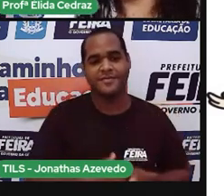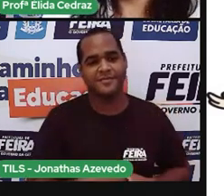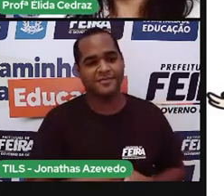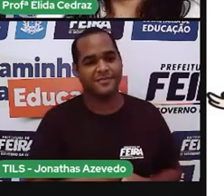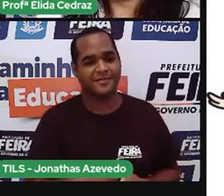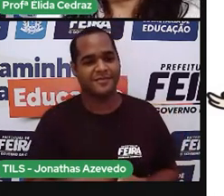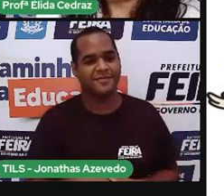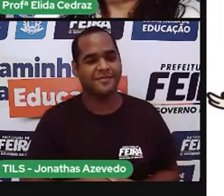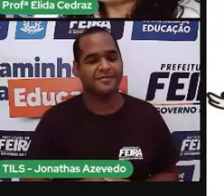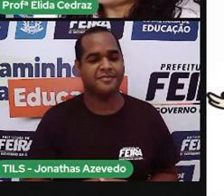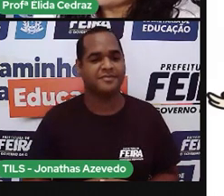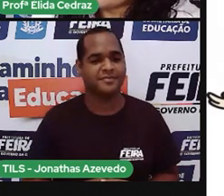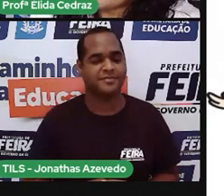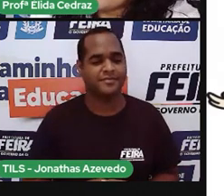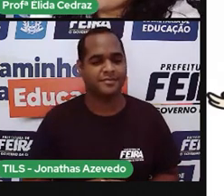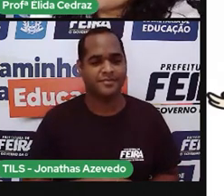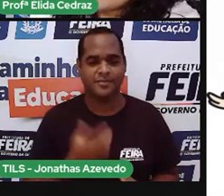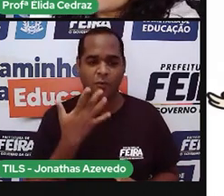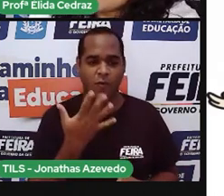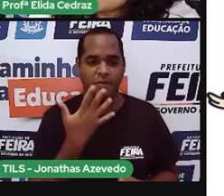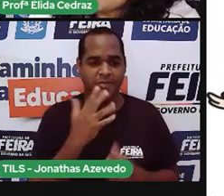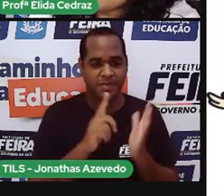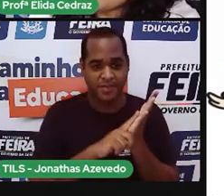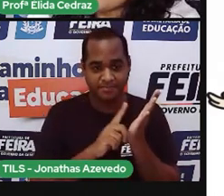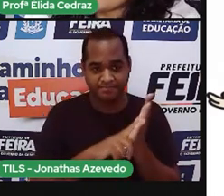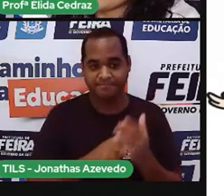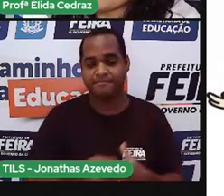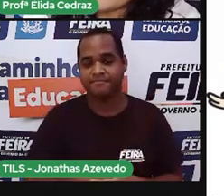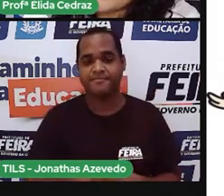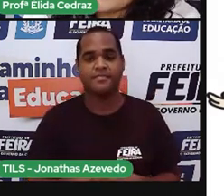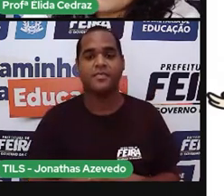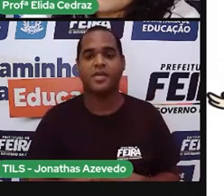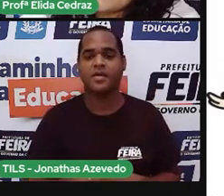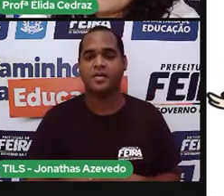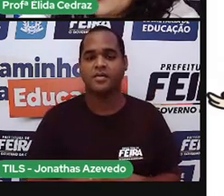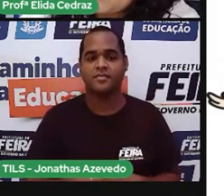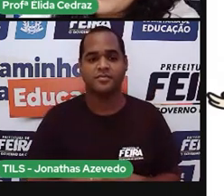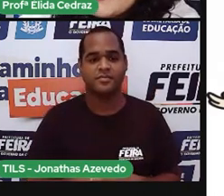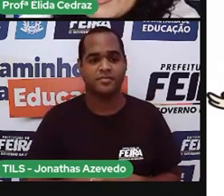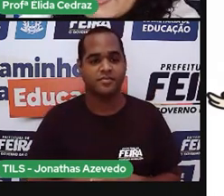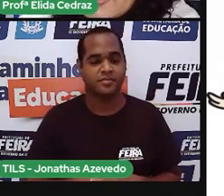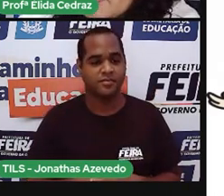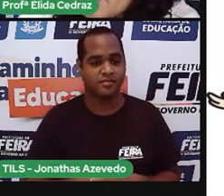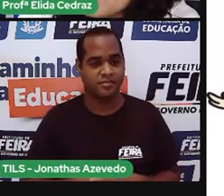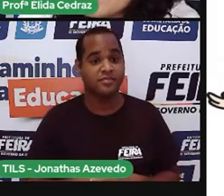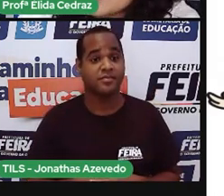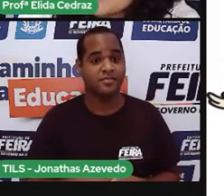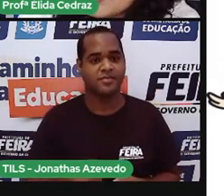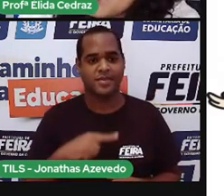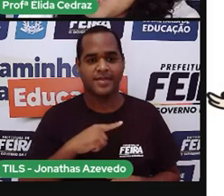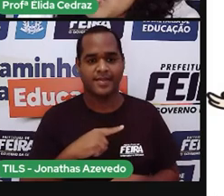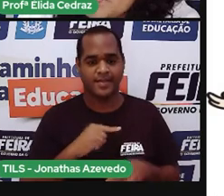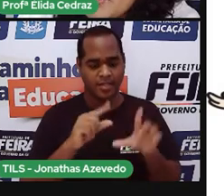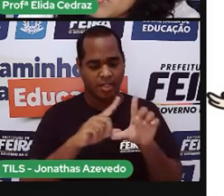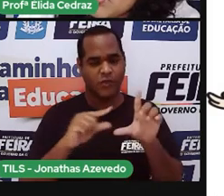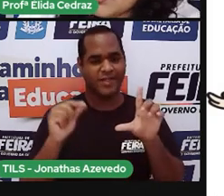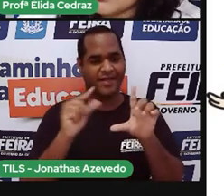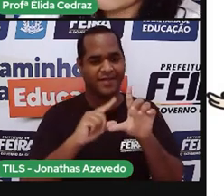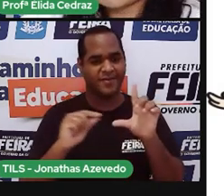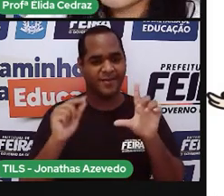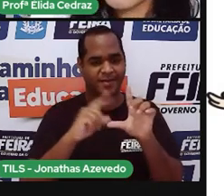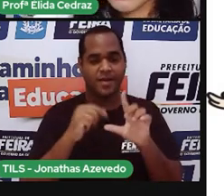nos colorimos e vocês vão ter uma atividade o que vai estar lá o link para vocês verem